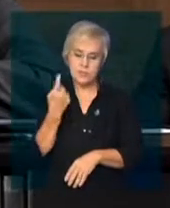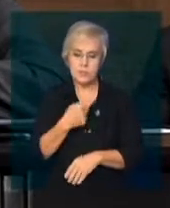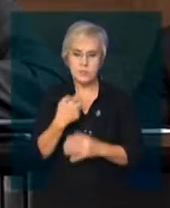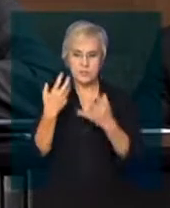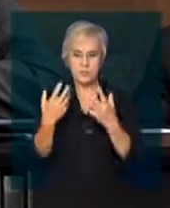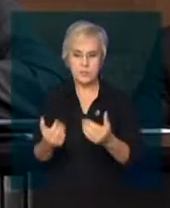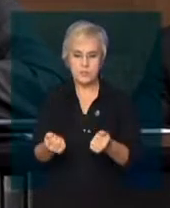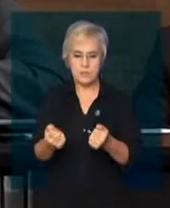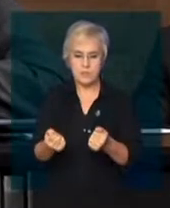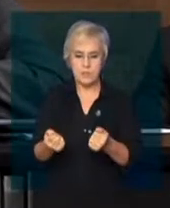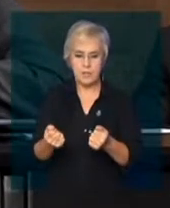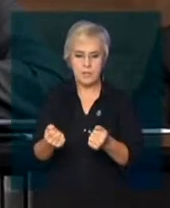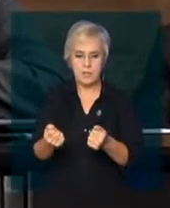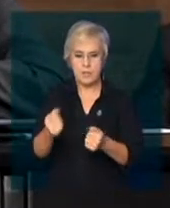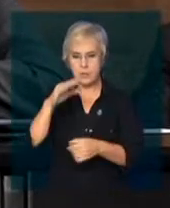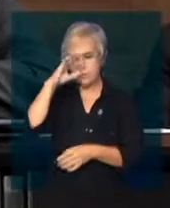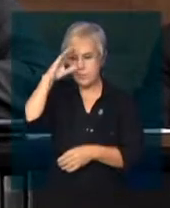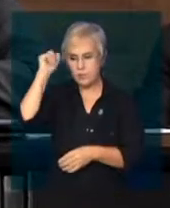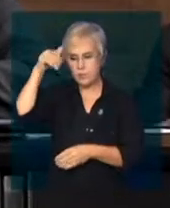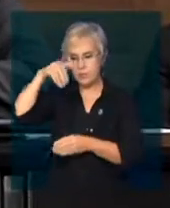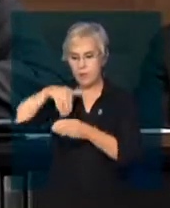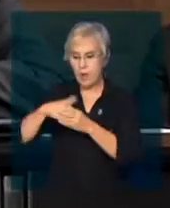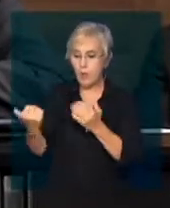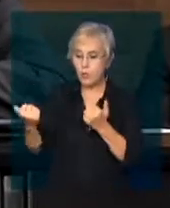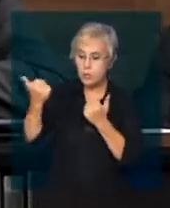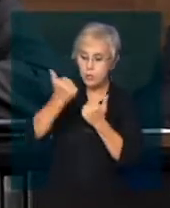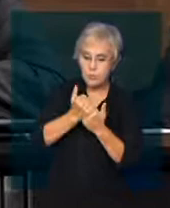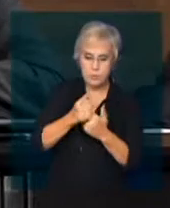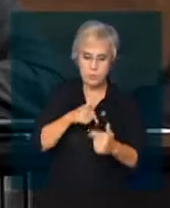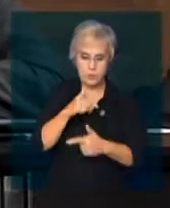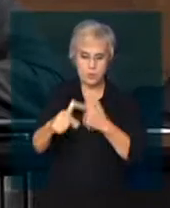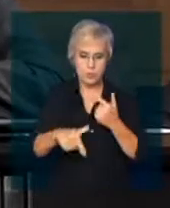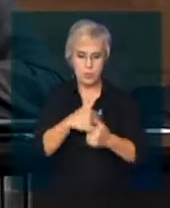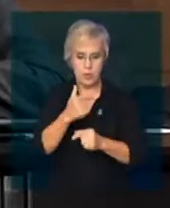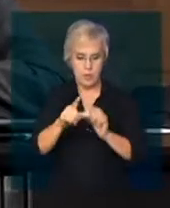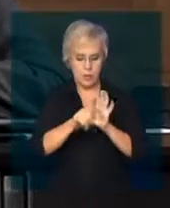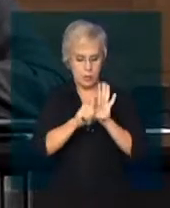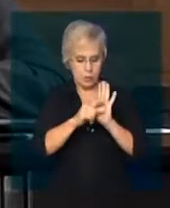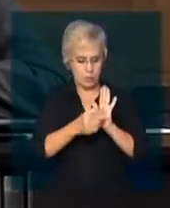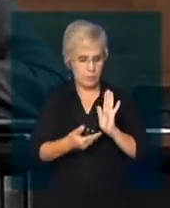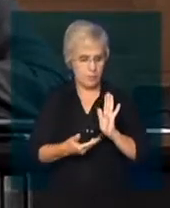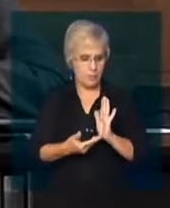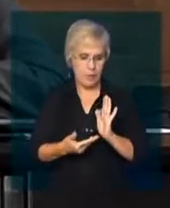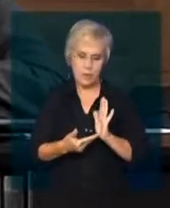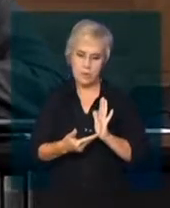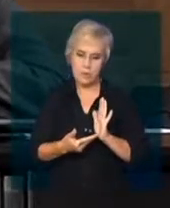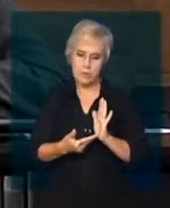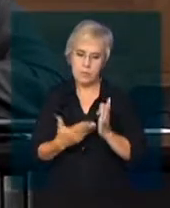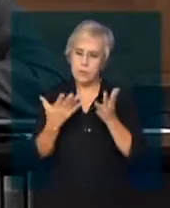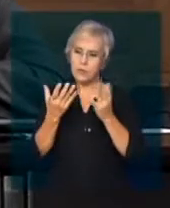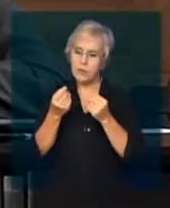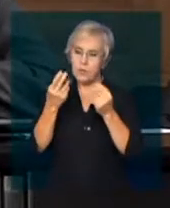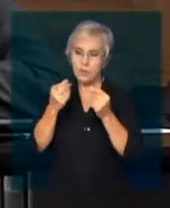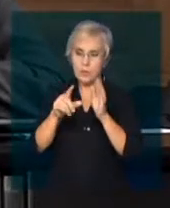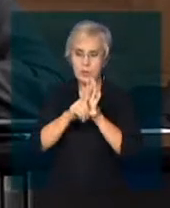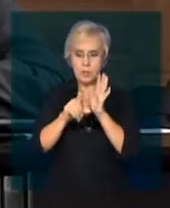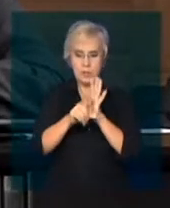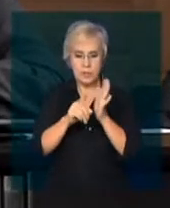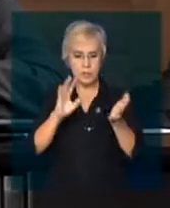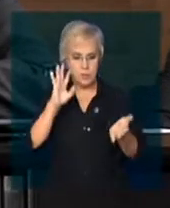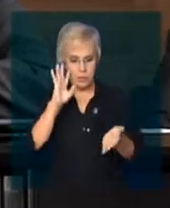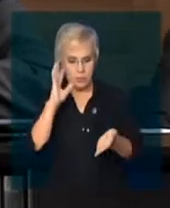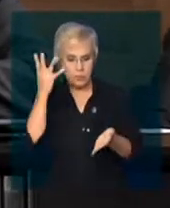que o Tribunal Superior Eleitoral nos substitua legislando, o que é pior. Muitas das legislações de